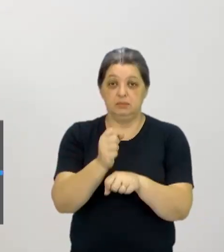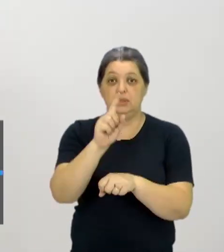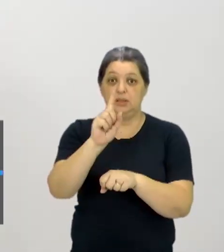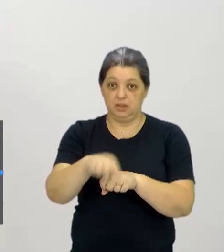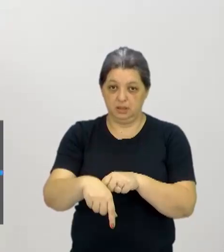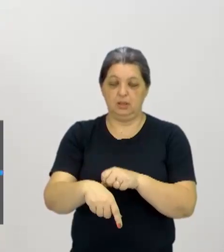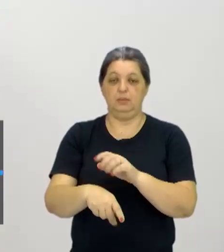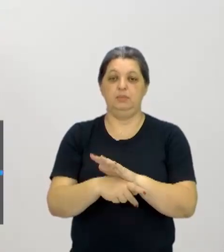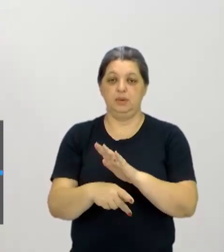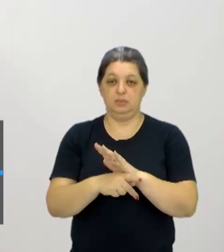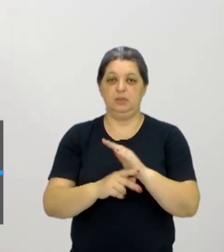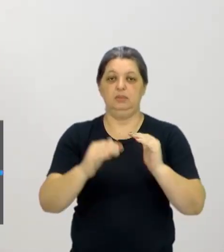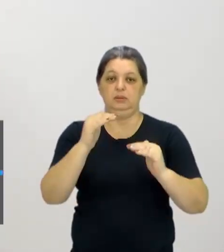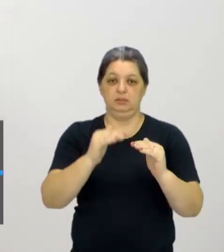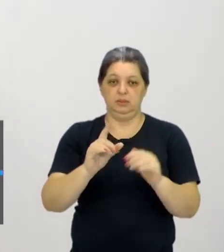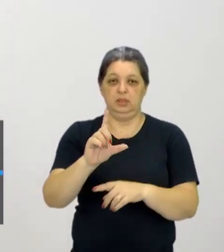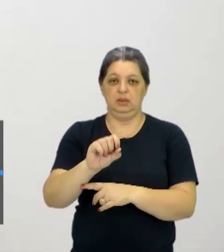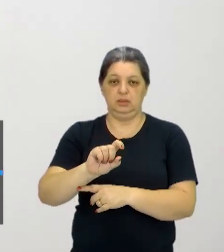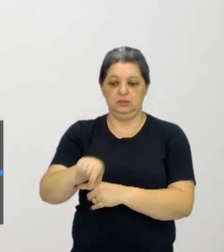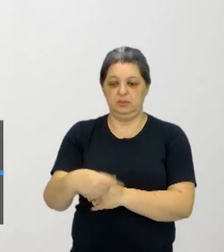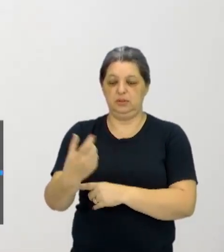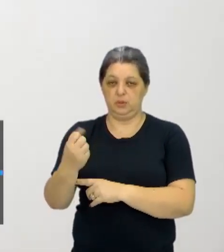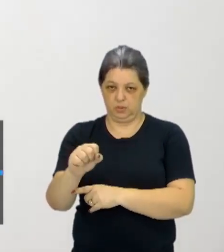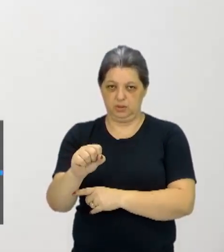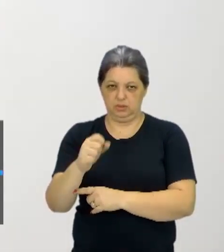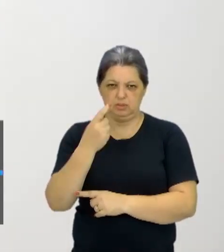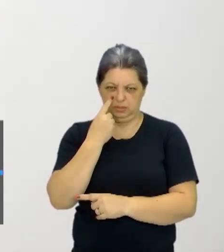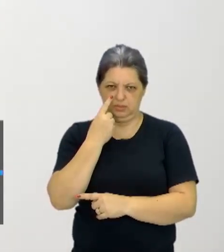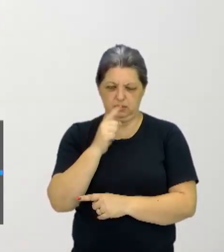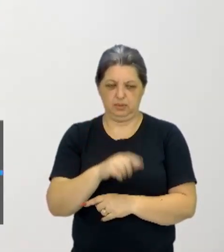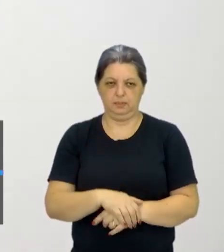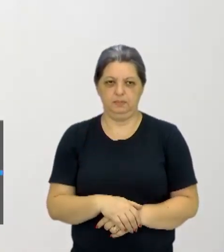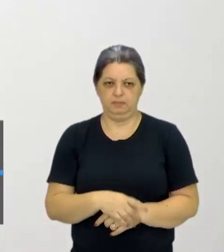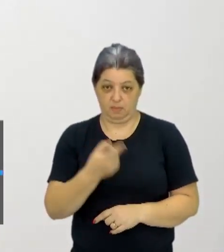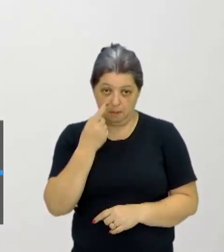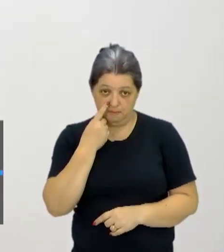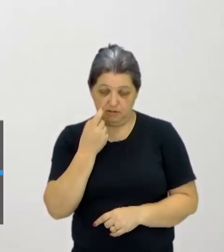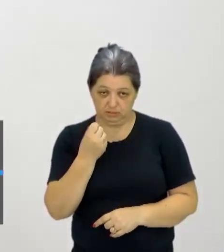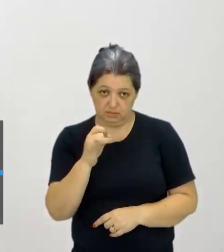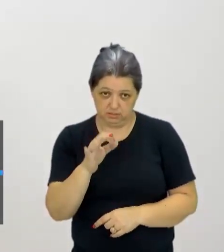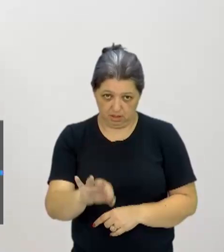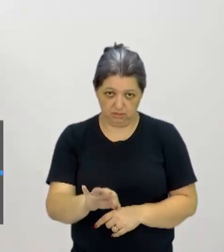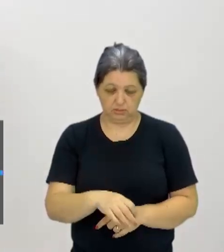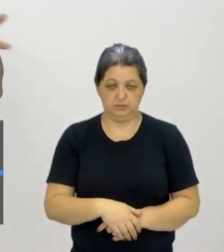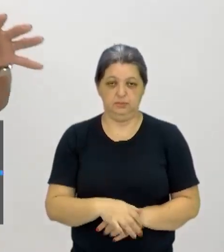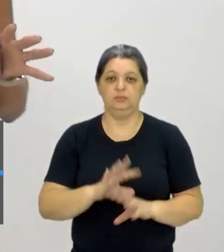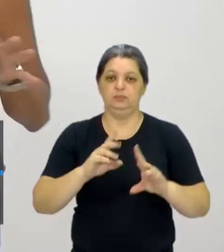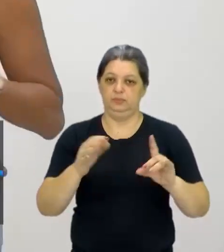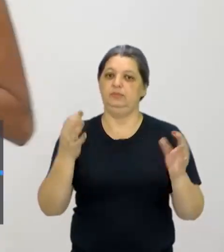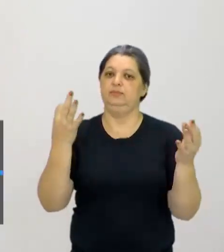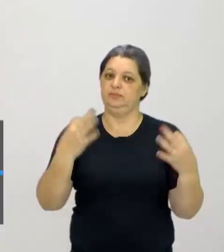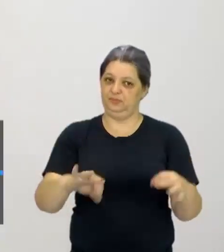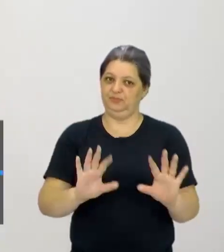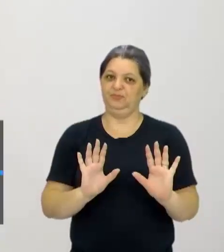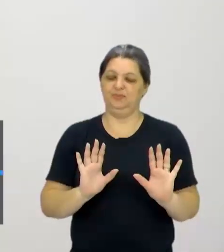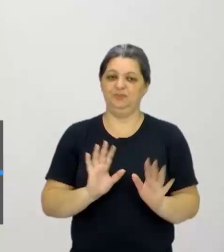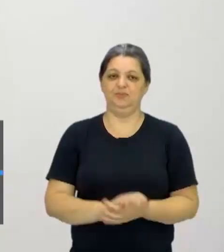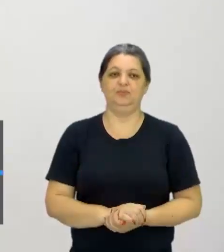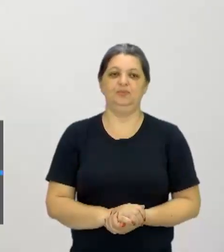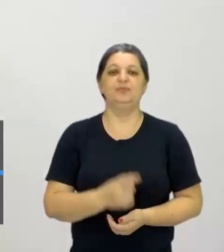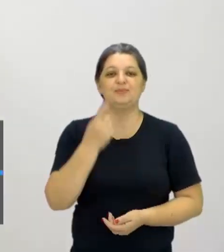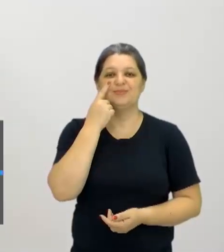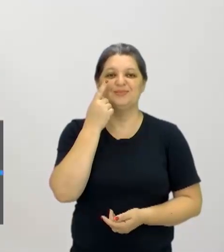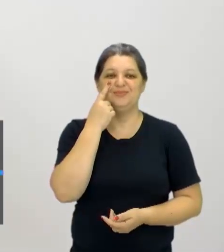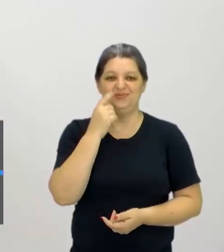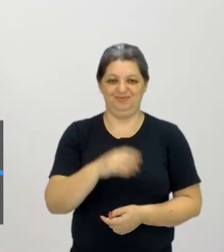a razão vai dar 0,8 nos dois casos. Vamos ver? Vamos ver então, ó. Agora tudo funcionando aqui, né? Deixa eu ver, ô